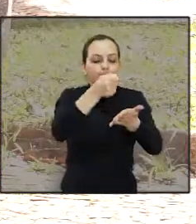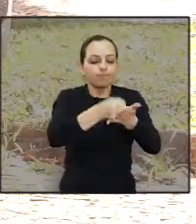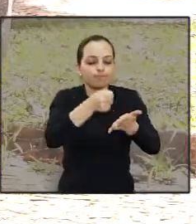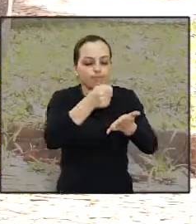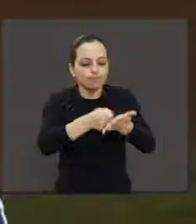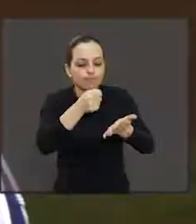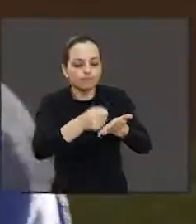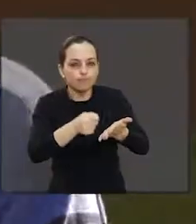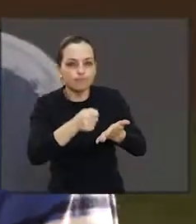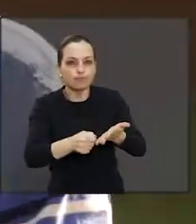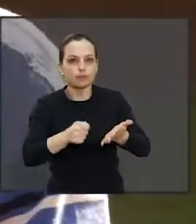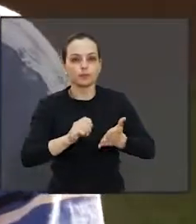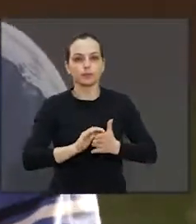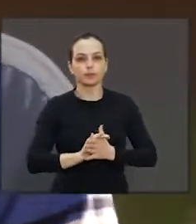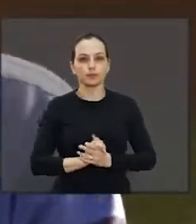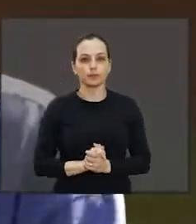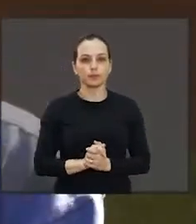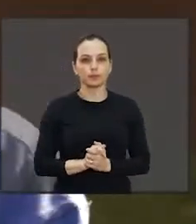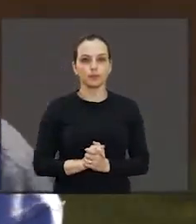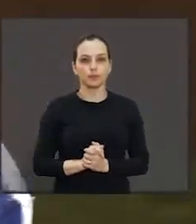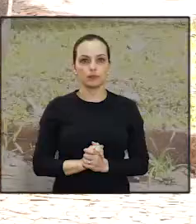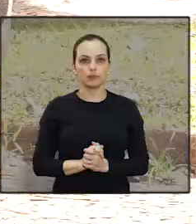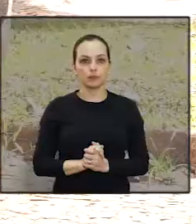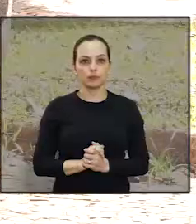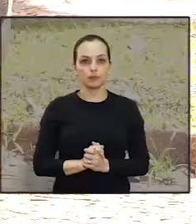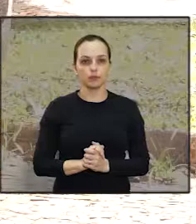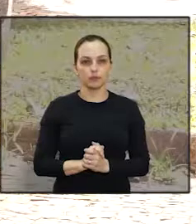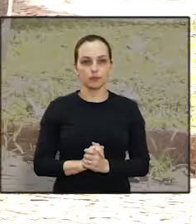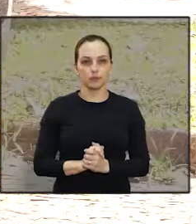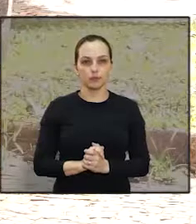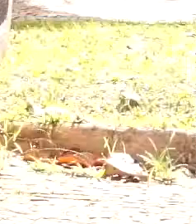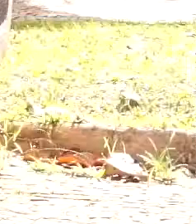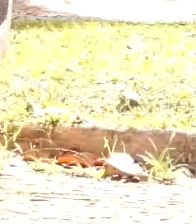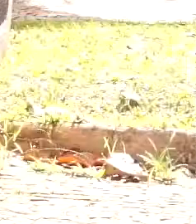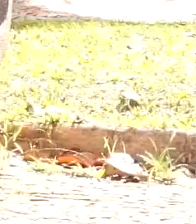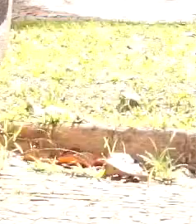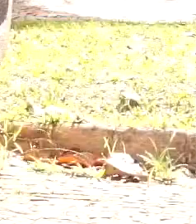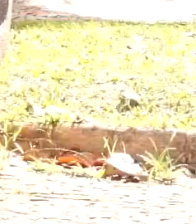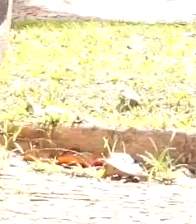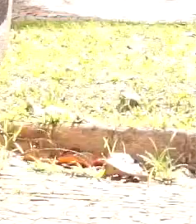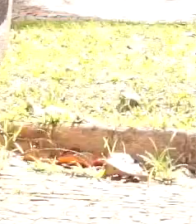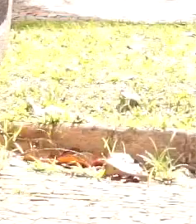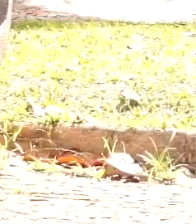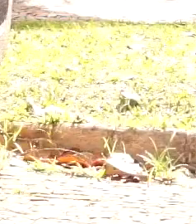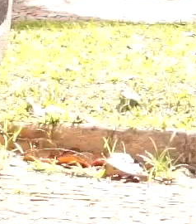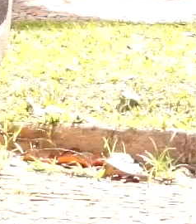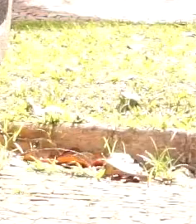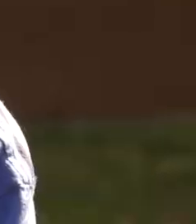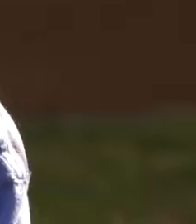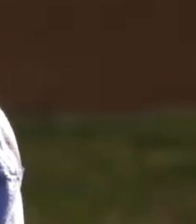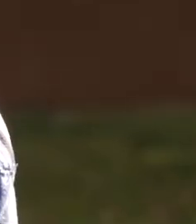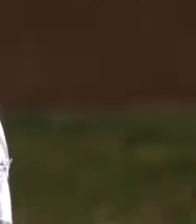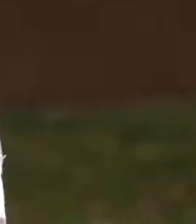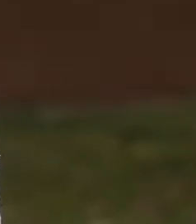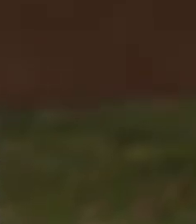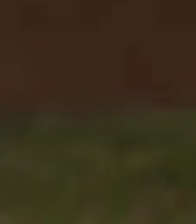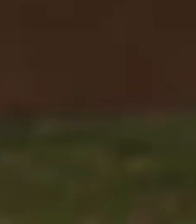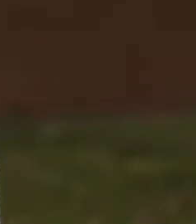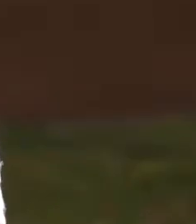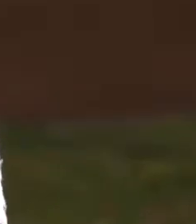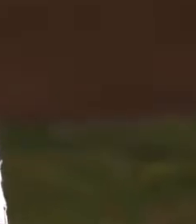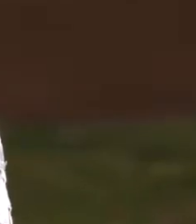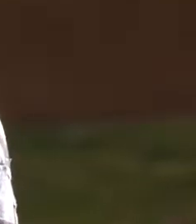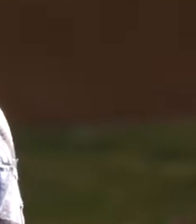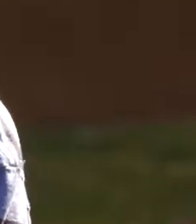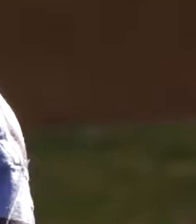muito. E de repente me cai uma poesia, estou saindo de casa assim, eu sento numa mesinha que havia lá fora e começo. Seu doutor, eu vim falar